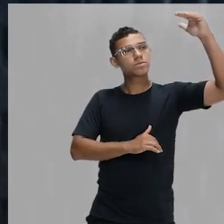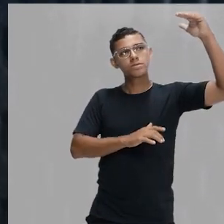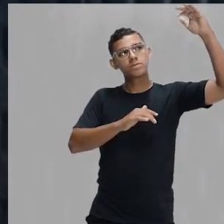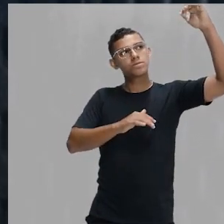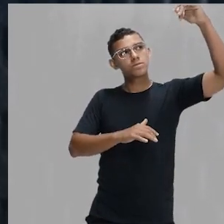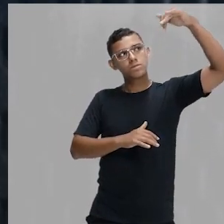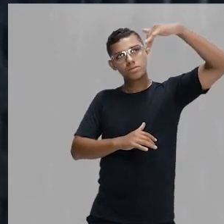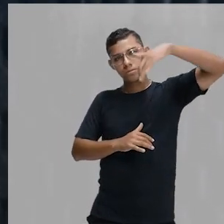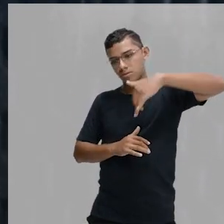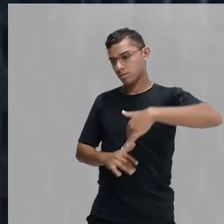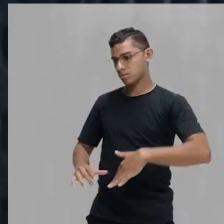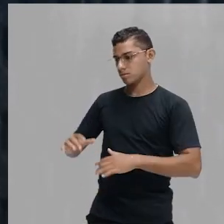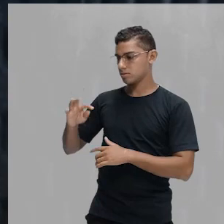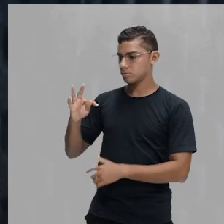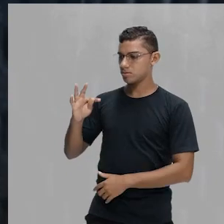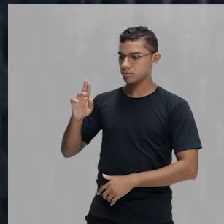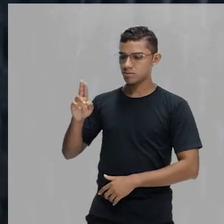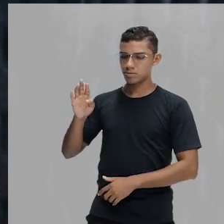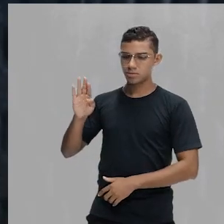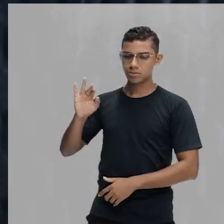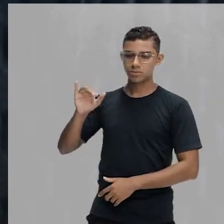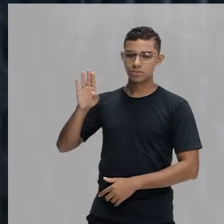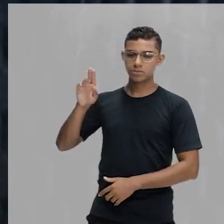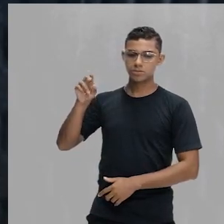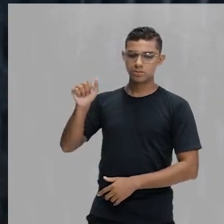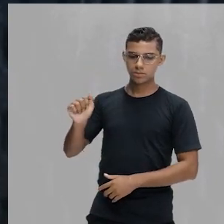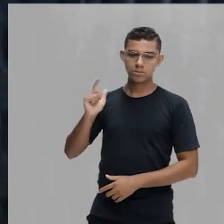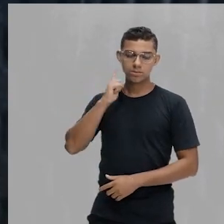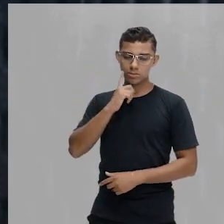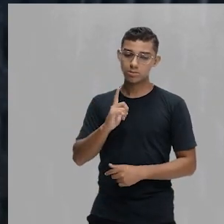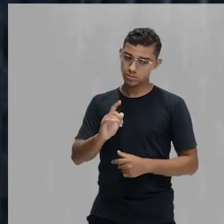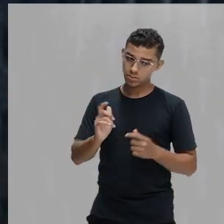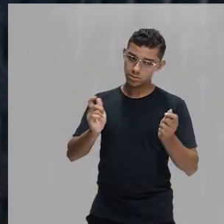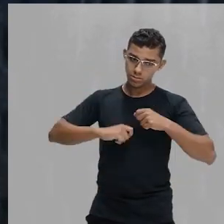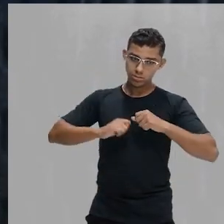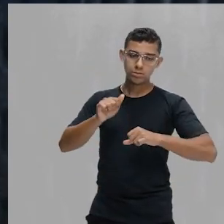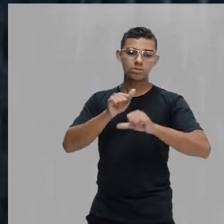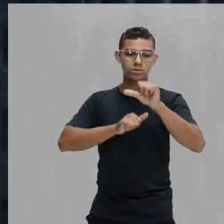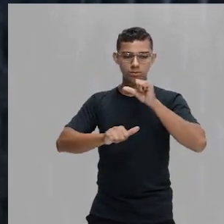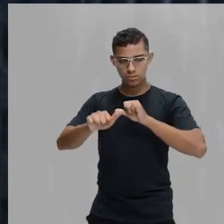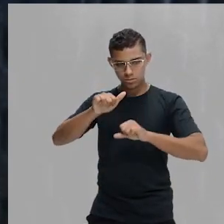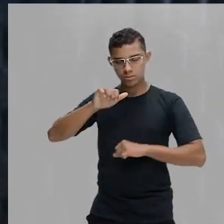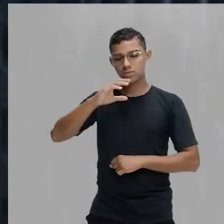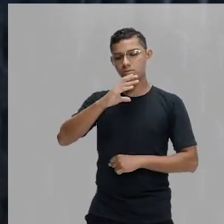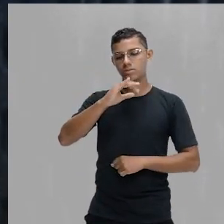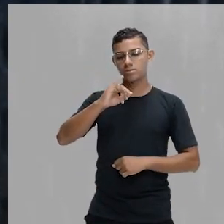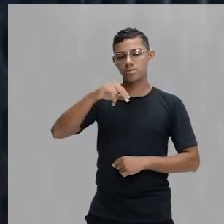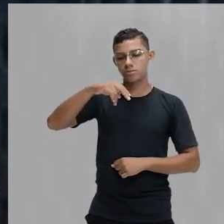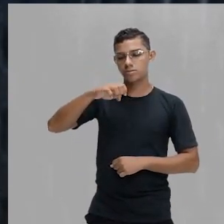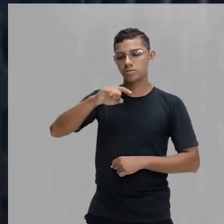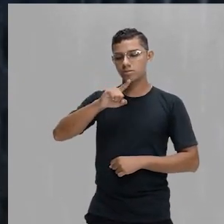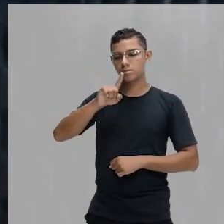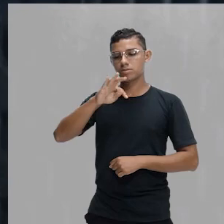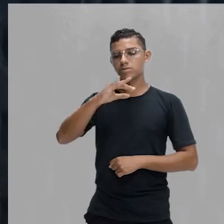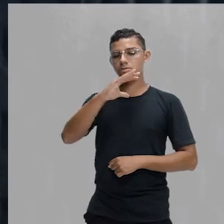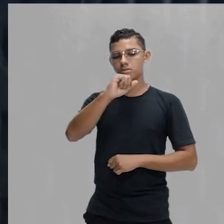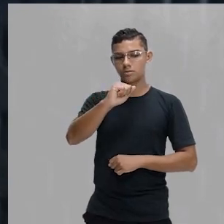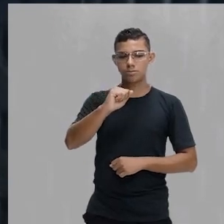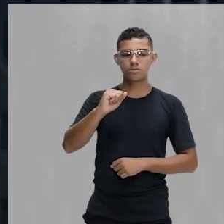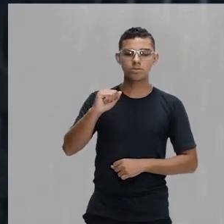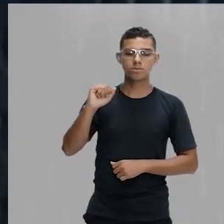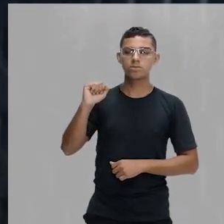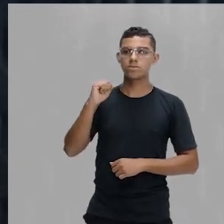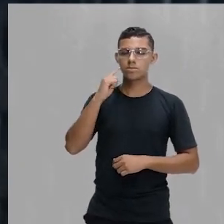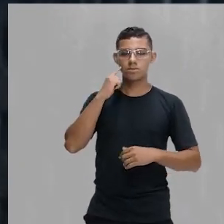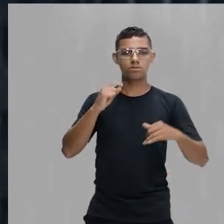turbina. Percebam o seguinte, a transformação de energia cinética em elétrica acontece ali, ó, quando a turbina gira e eu